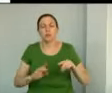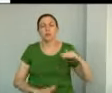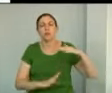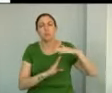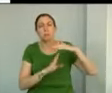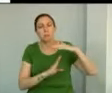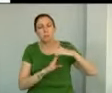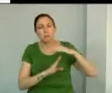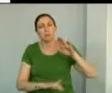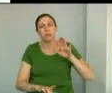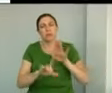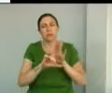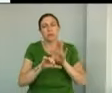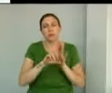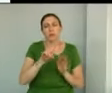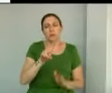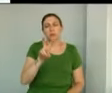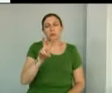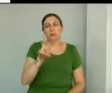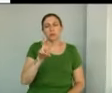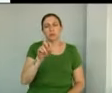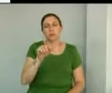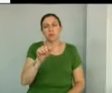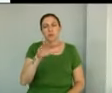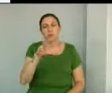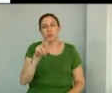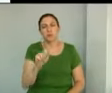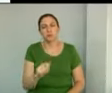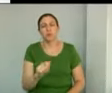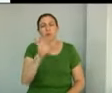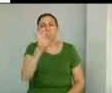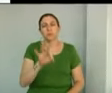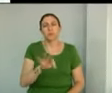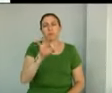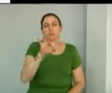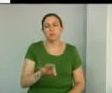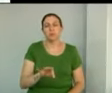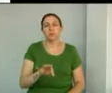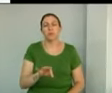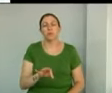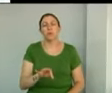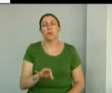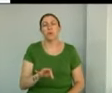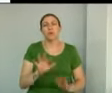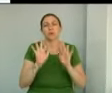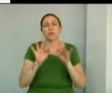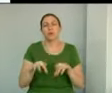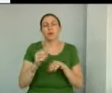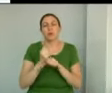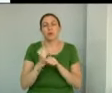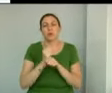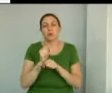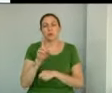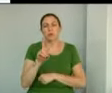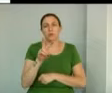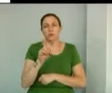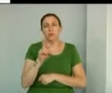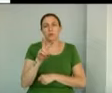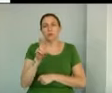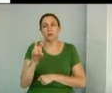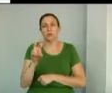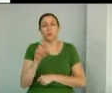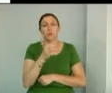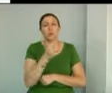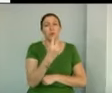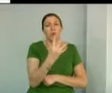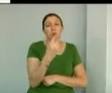responsabilidade fiscal de 257 milhões, então o percentual fecharia em final de 2025 em 46,10%.